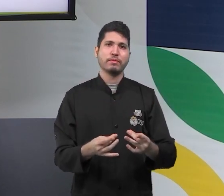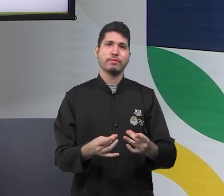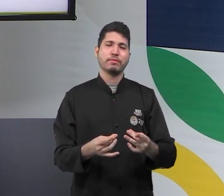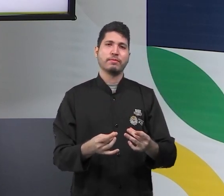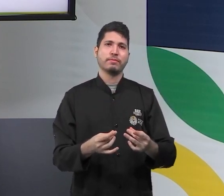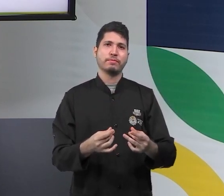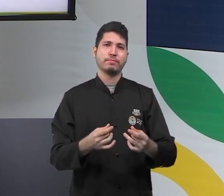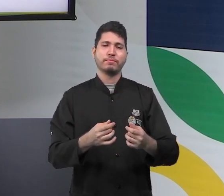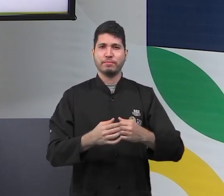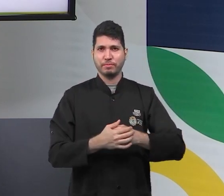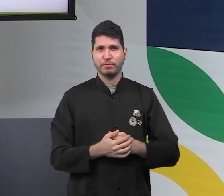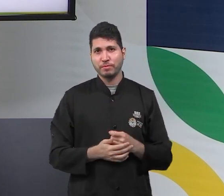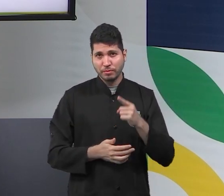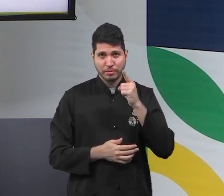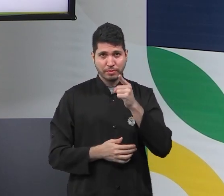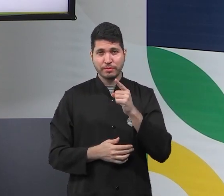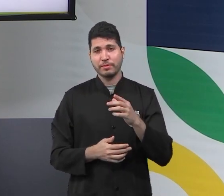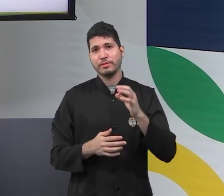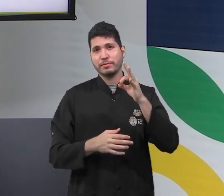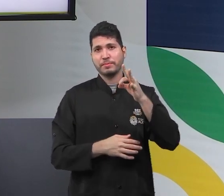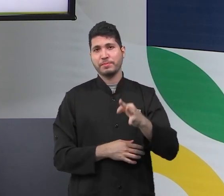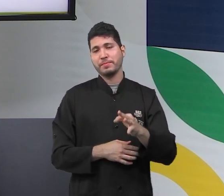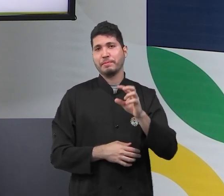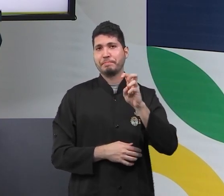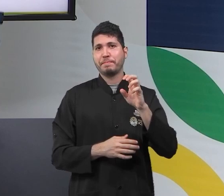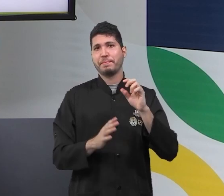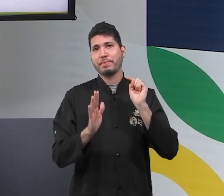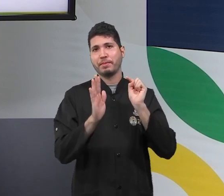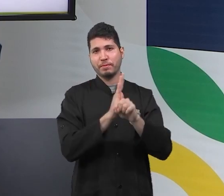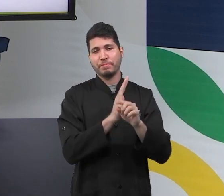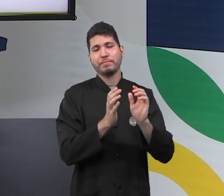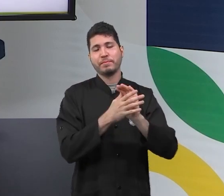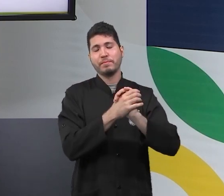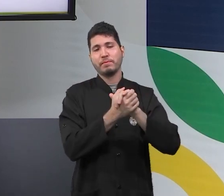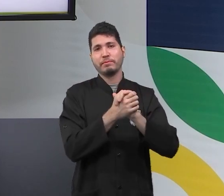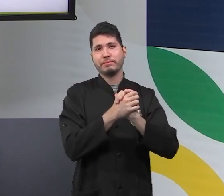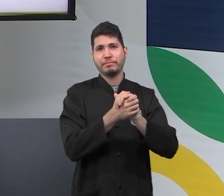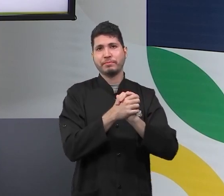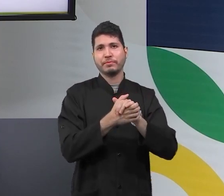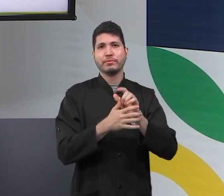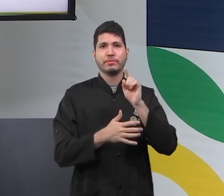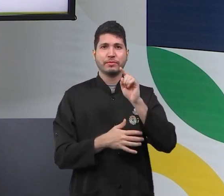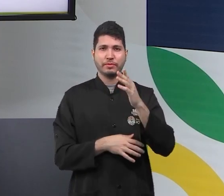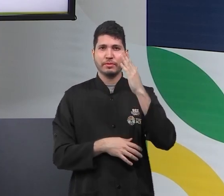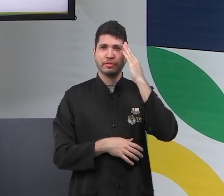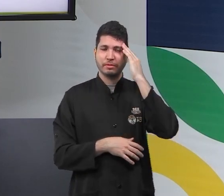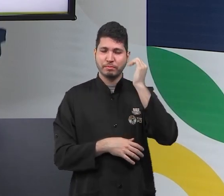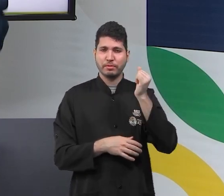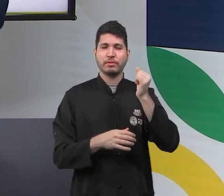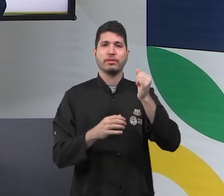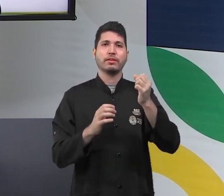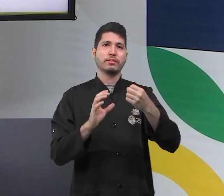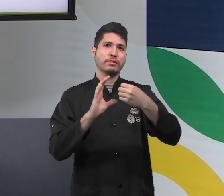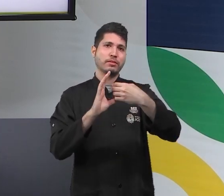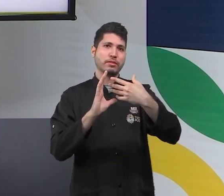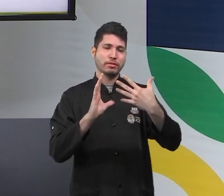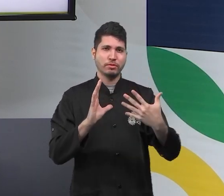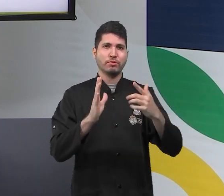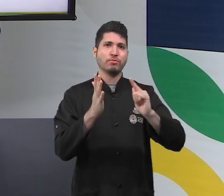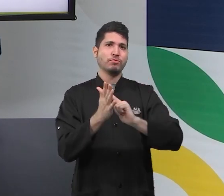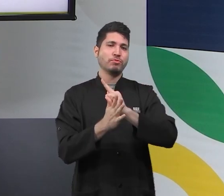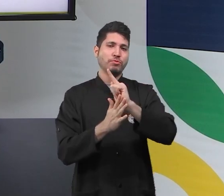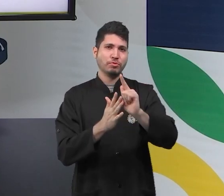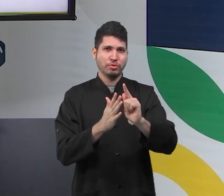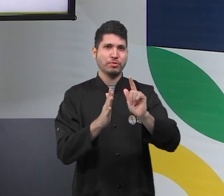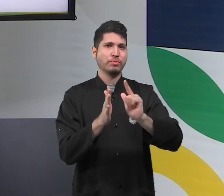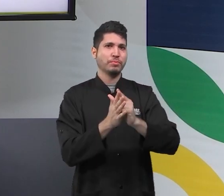você que acertou as 5 questões, parabéns. Você está sabendo ali as principais características dos gêneros